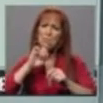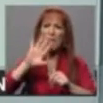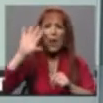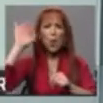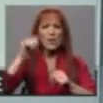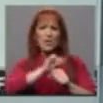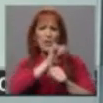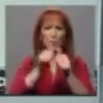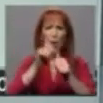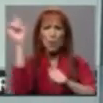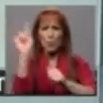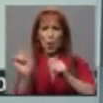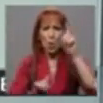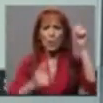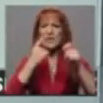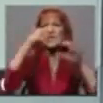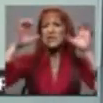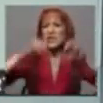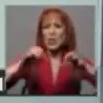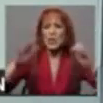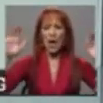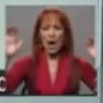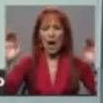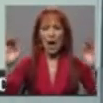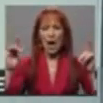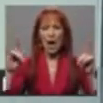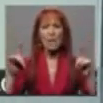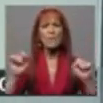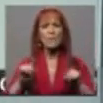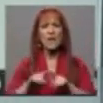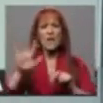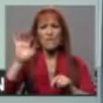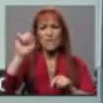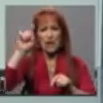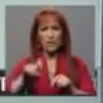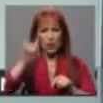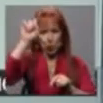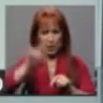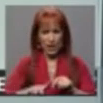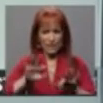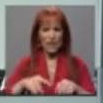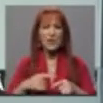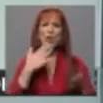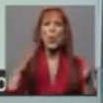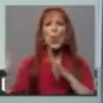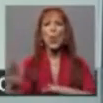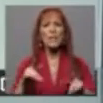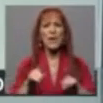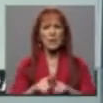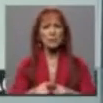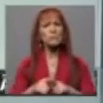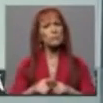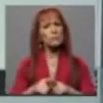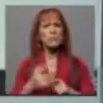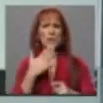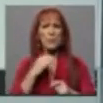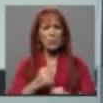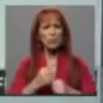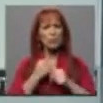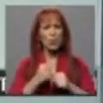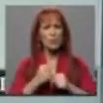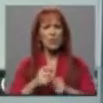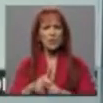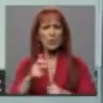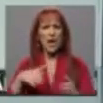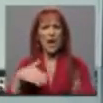de trovoada e de granizo, diminuindo a intensidade para o fim do dia. O vento também aqui a soprar temporariamente forte, com